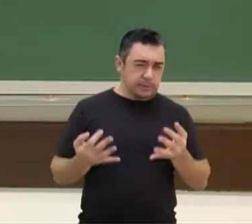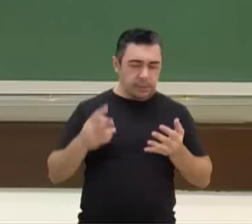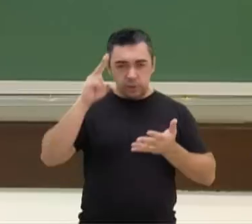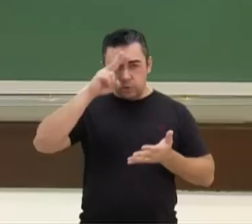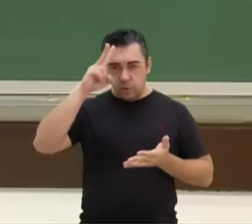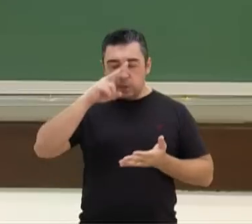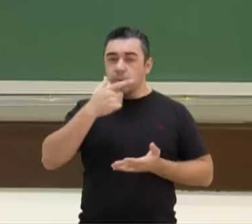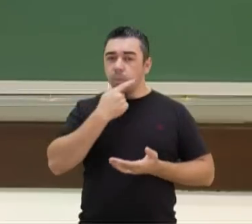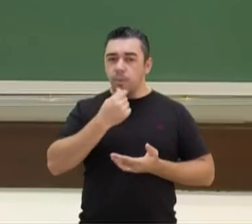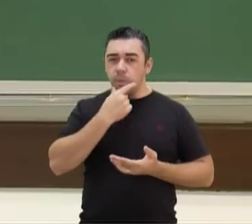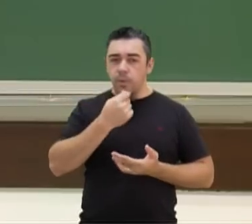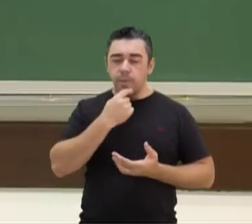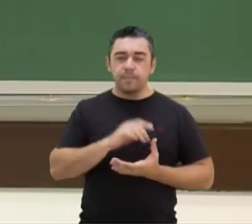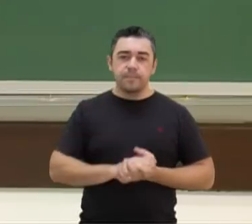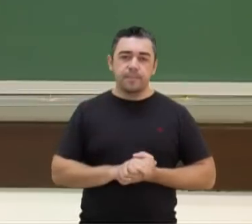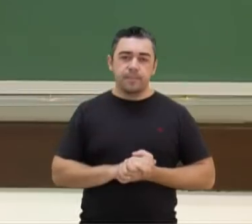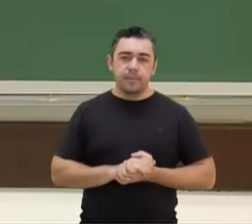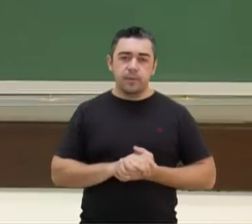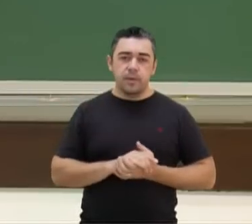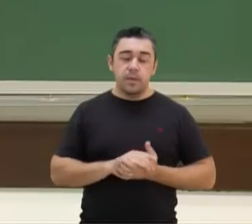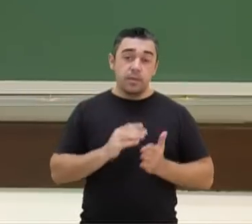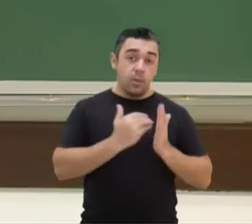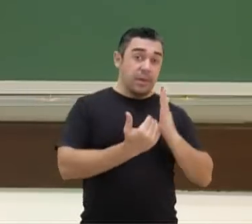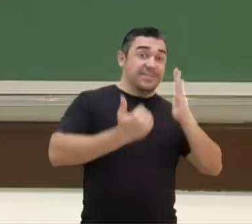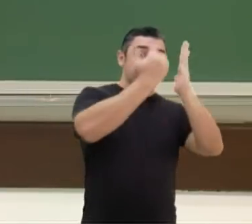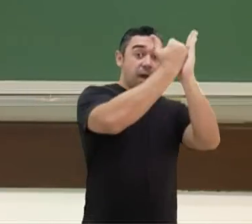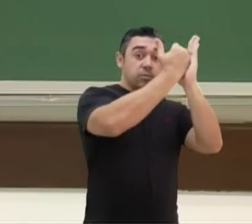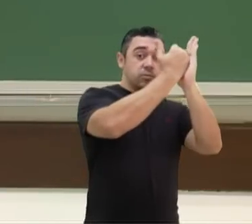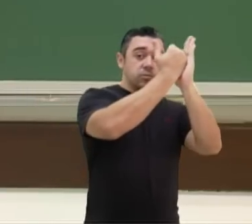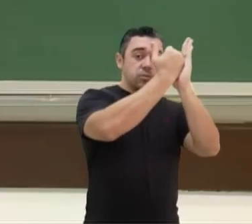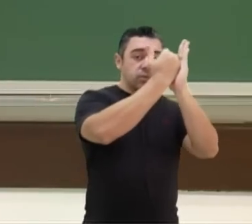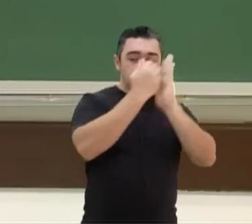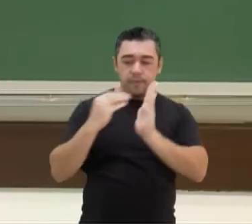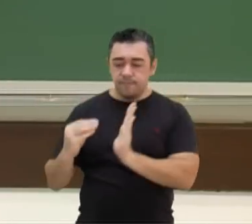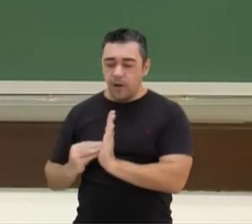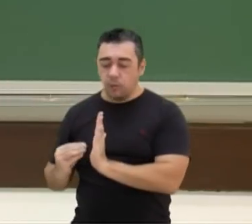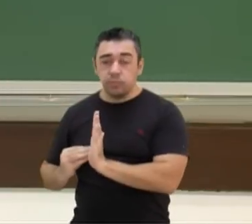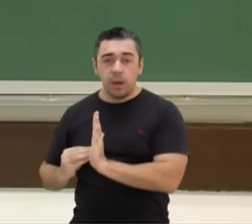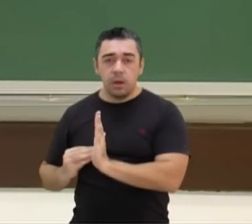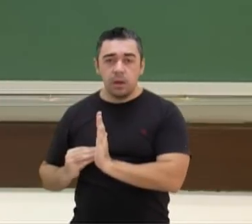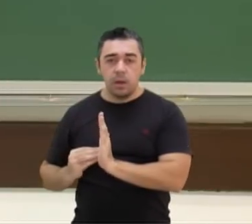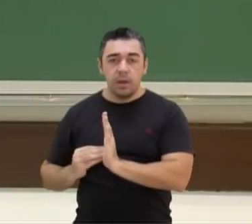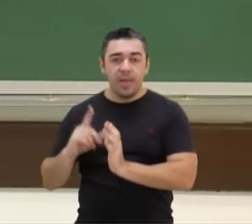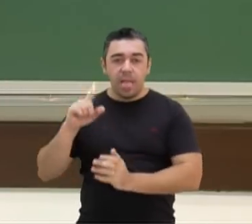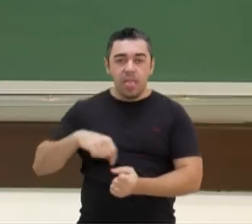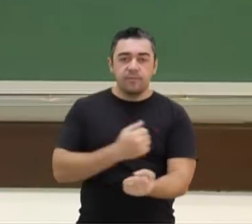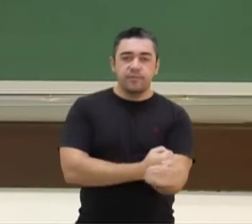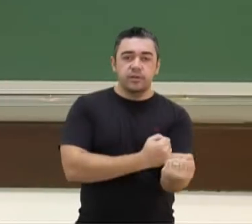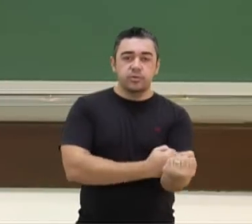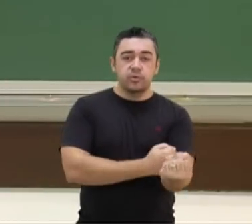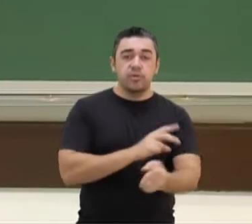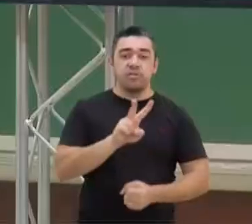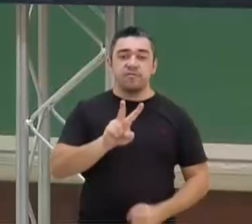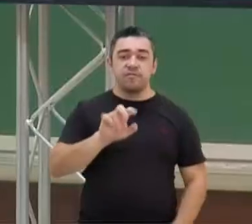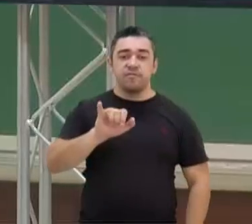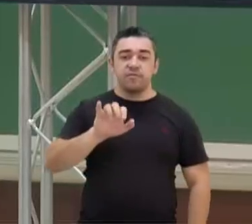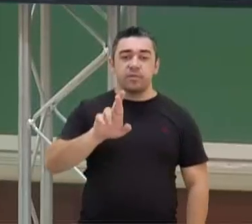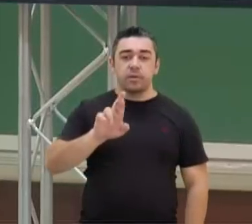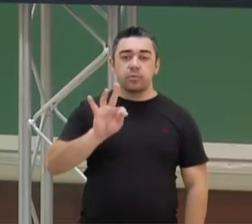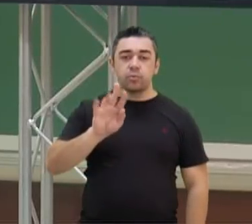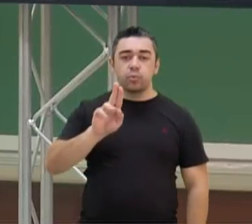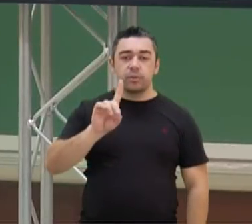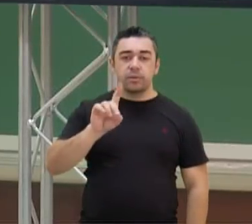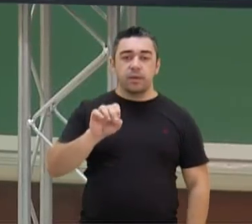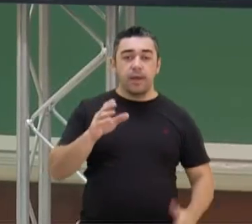aulas? Você tem o excesso e a falta. Isso é vício. A virtude é o meio termo. O meio